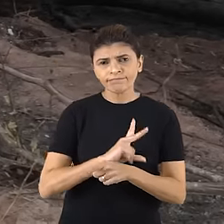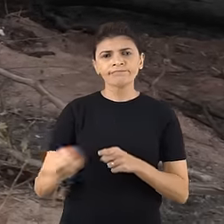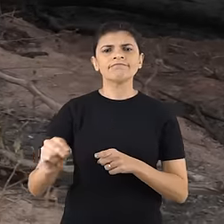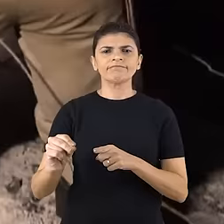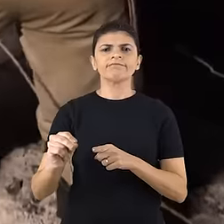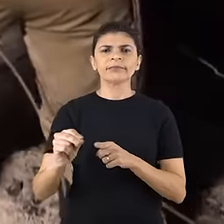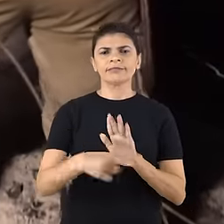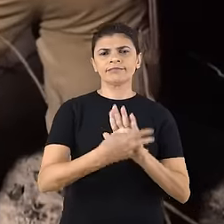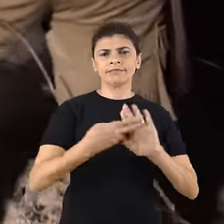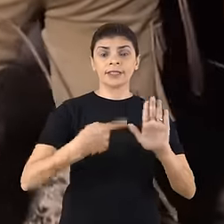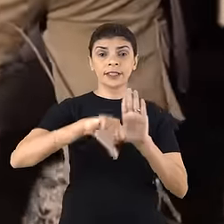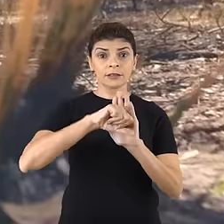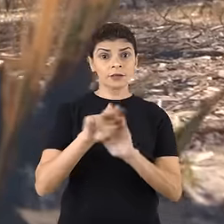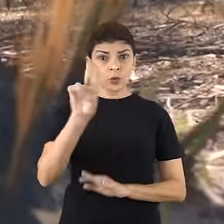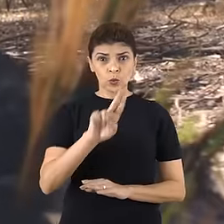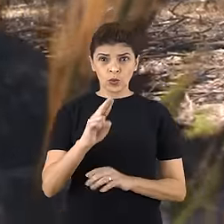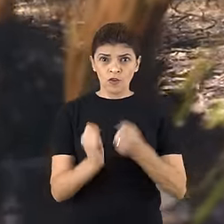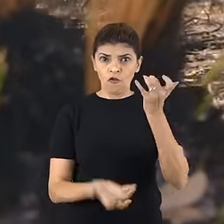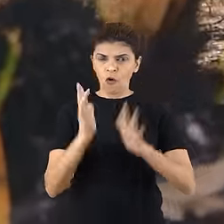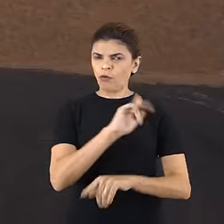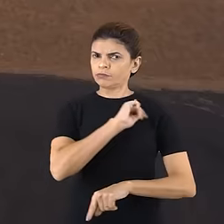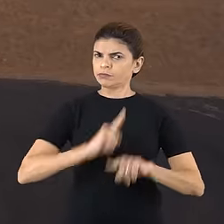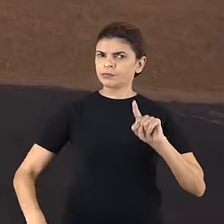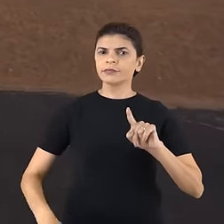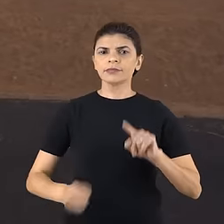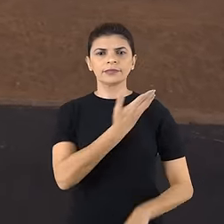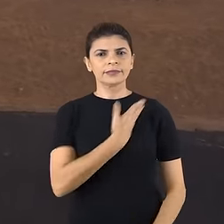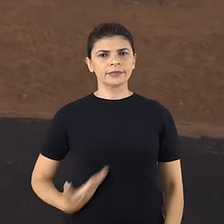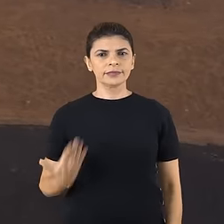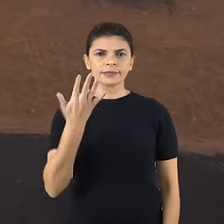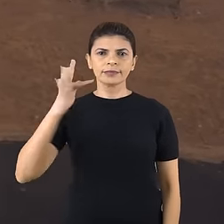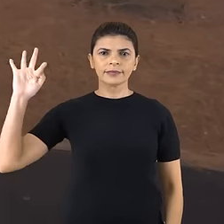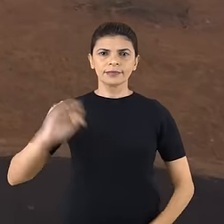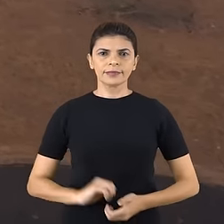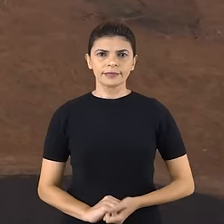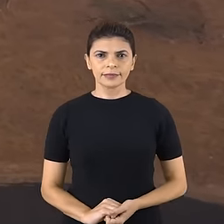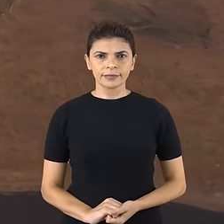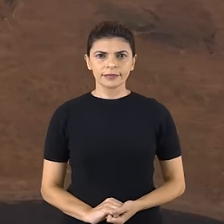Vamos combater este crime. Não use fogo. Governo Federal.